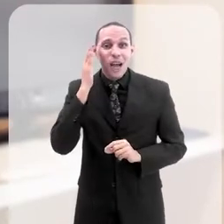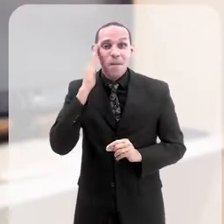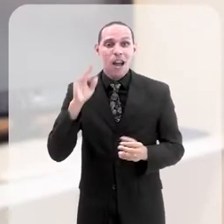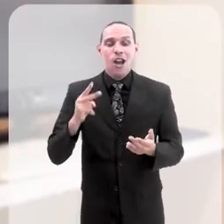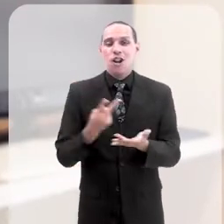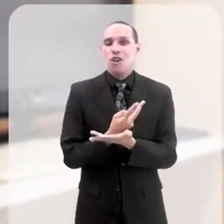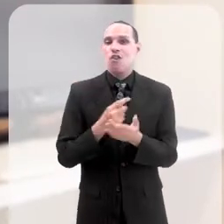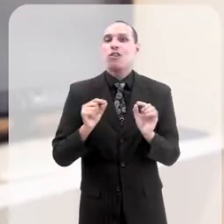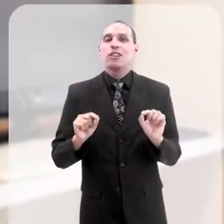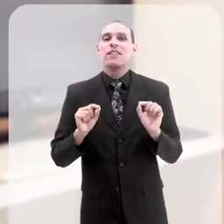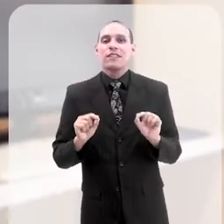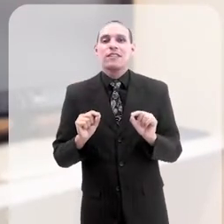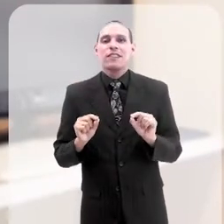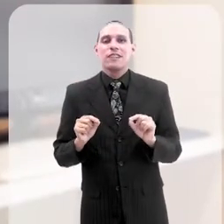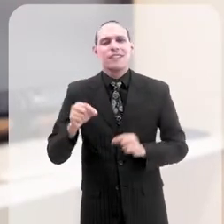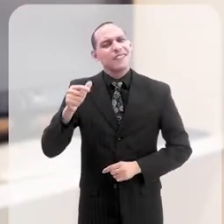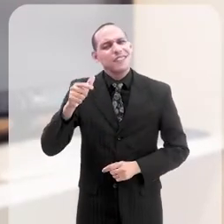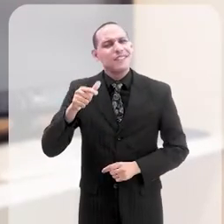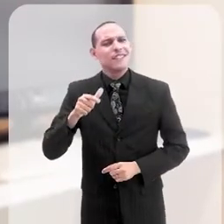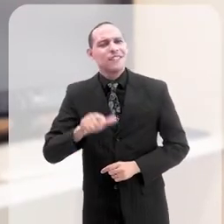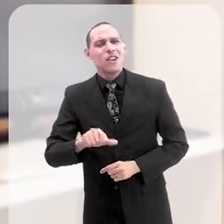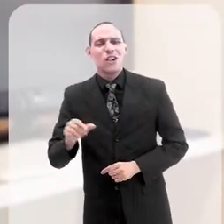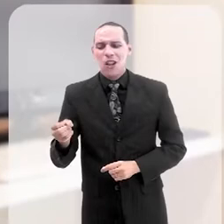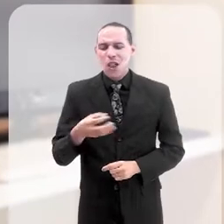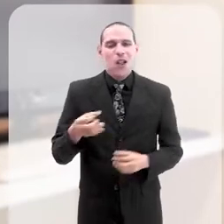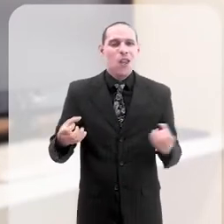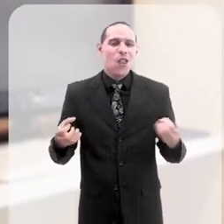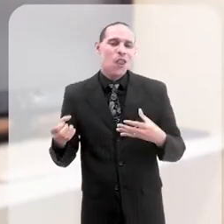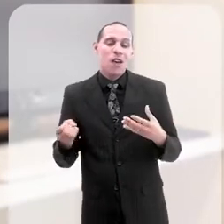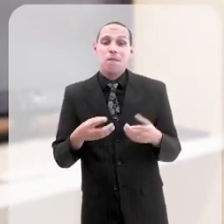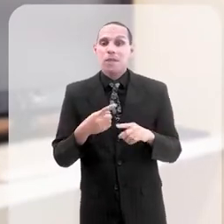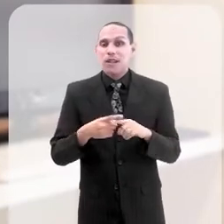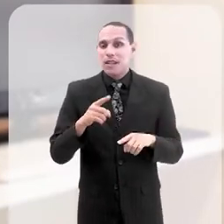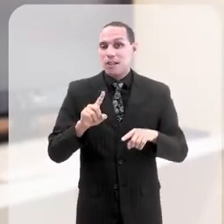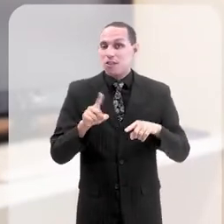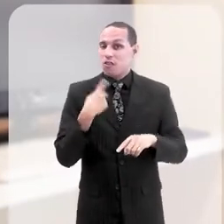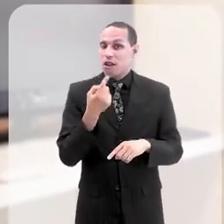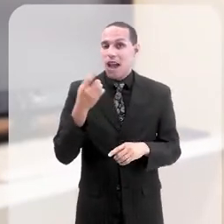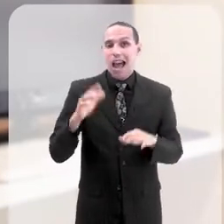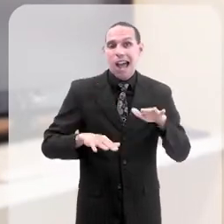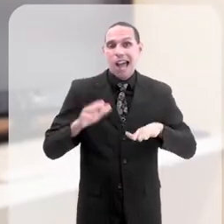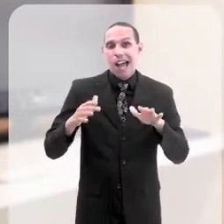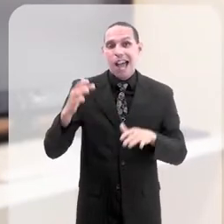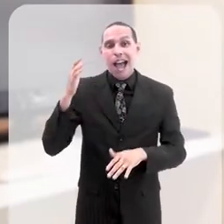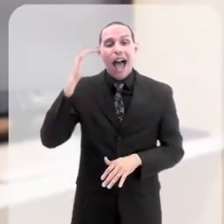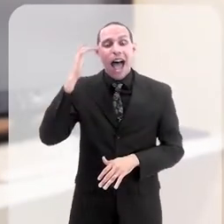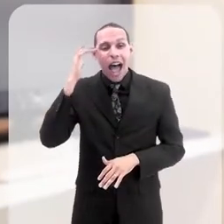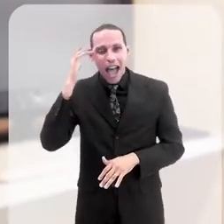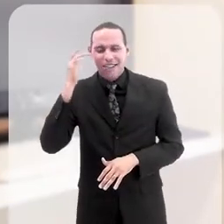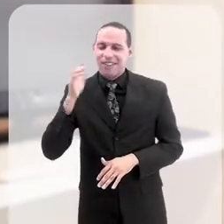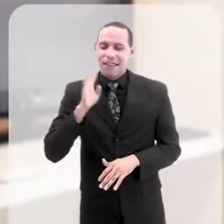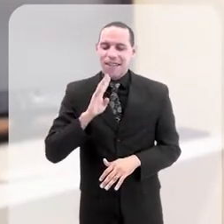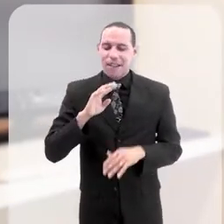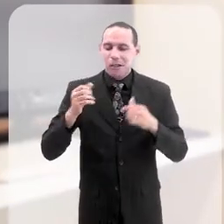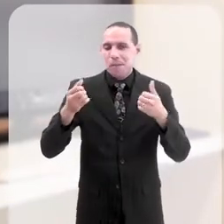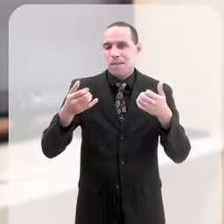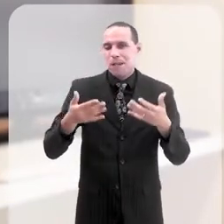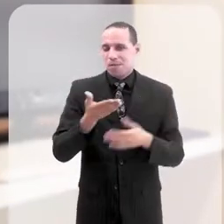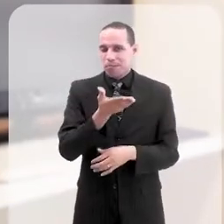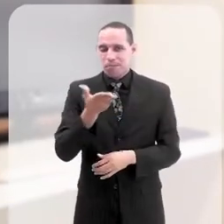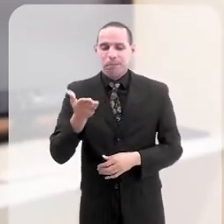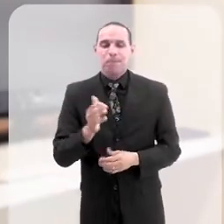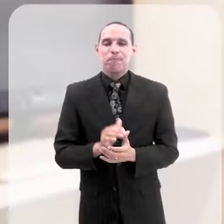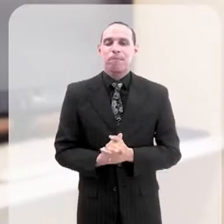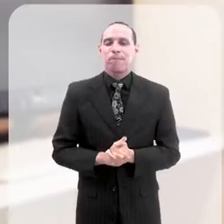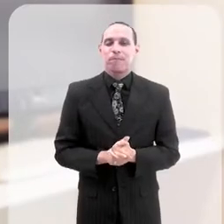É, acontecendo, o que que tem de legal. novo, porque às vezes o que a gente acha, e é muito bacana falar isso para o pessoal que